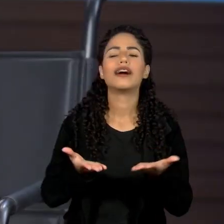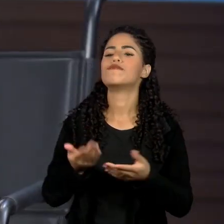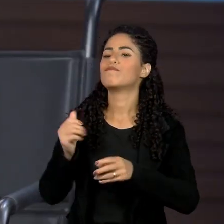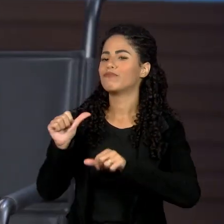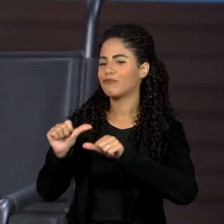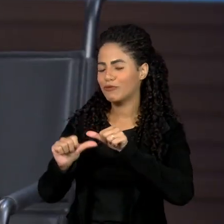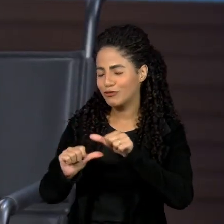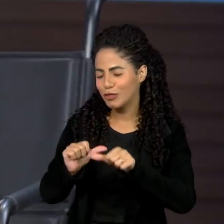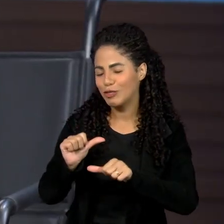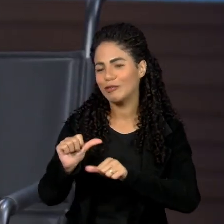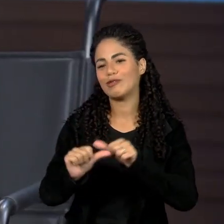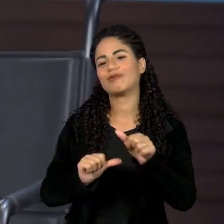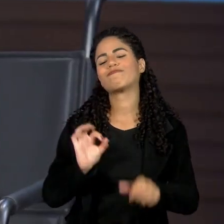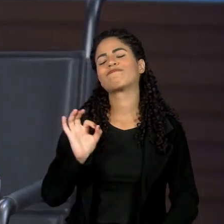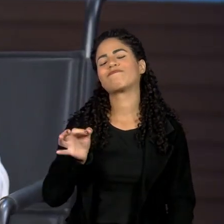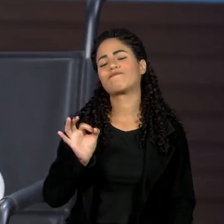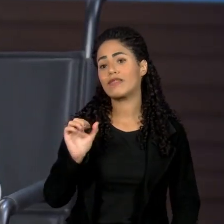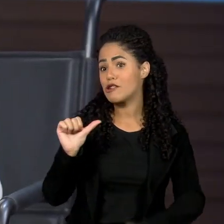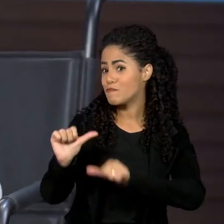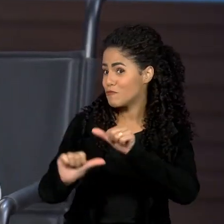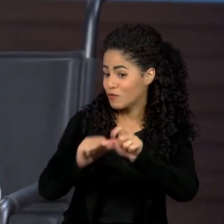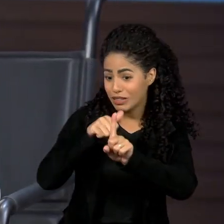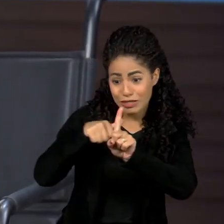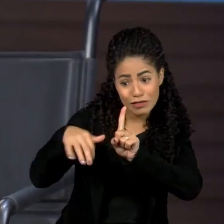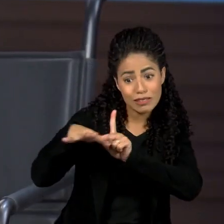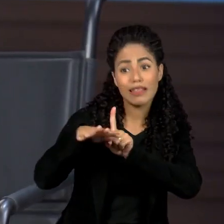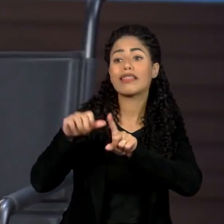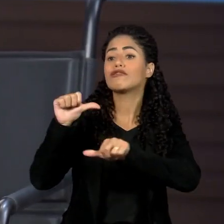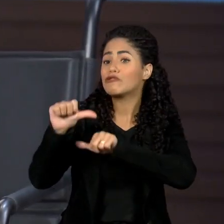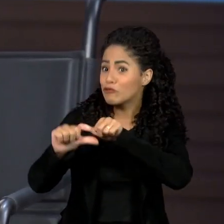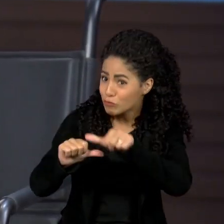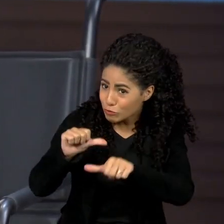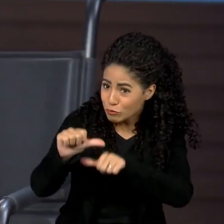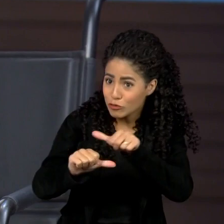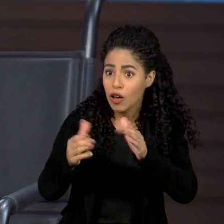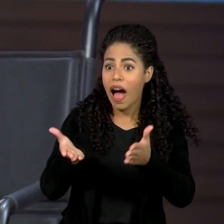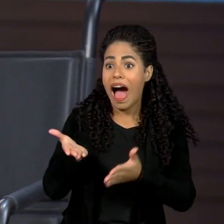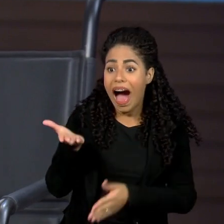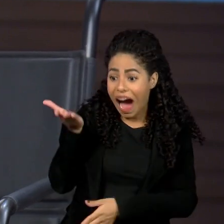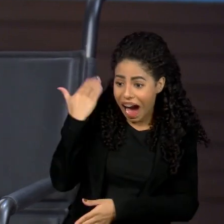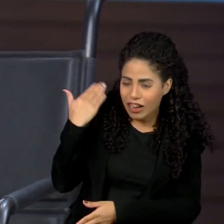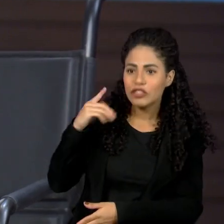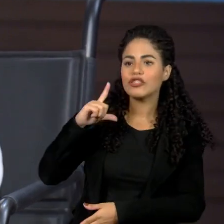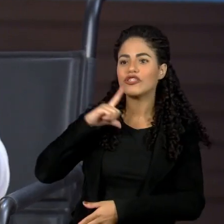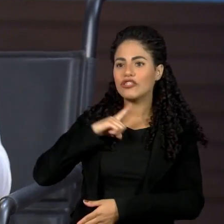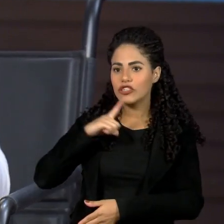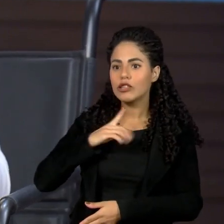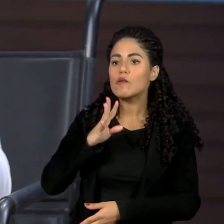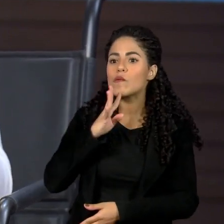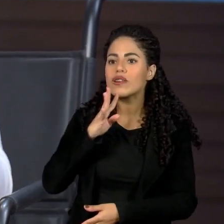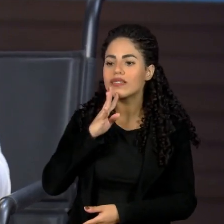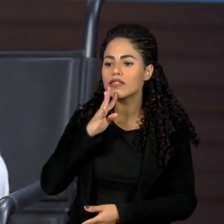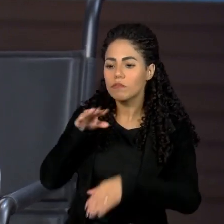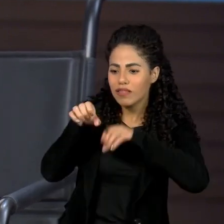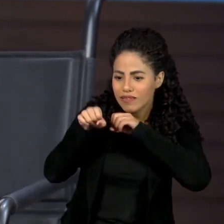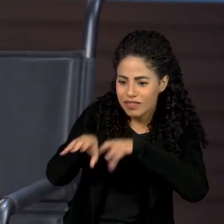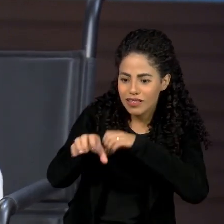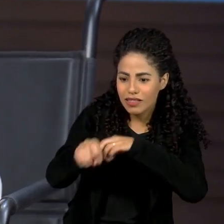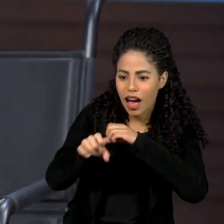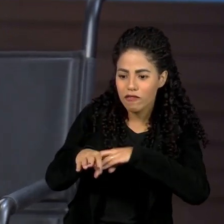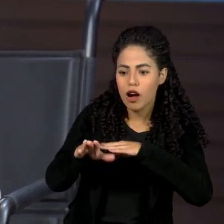uma sociedade que mudou muito também. Então, antes a gente tinha uma transmissão desse conhecimento, principalmente entre as mulheres de uma família,